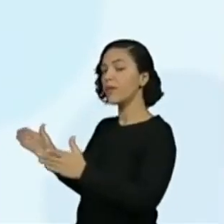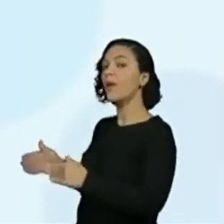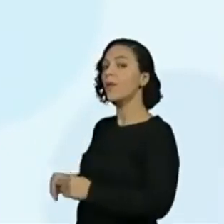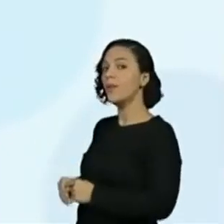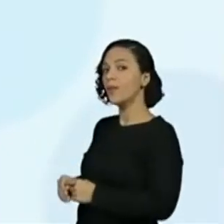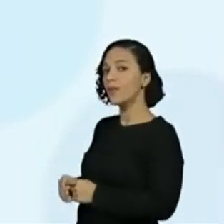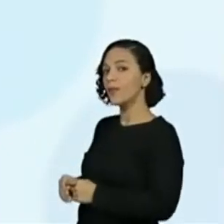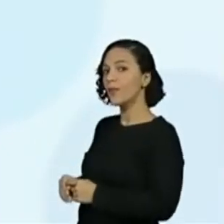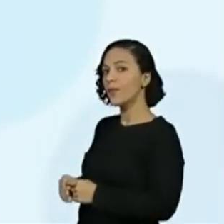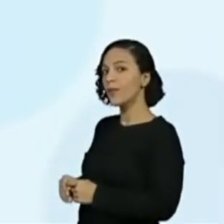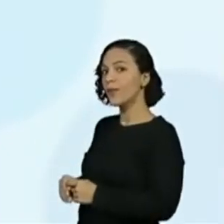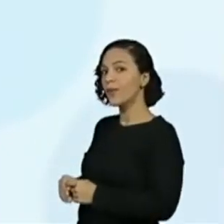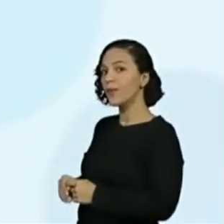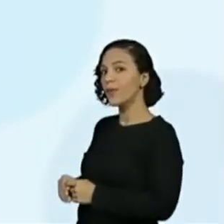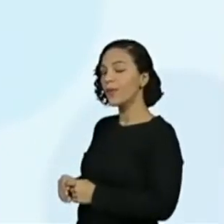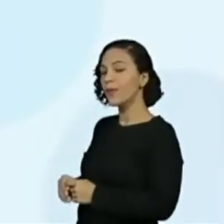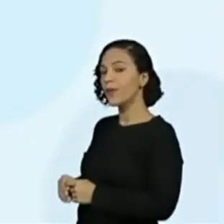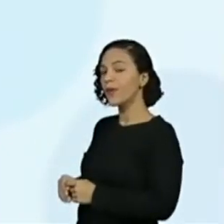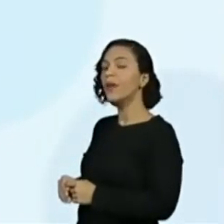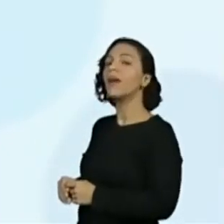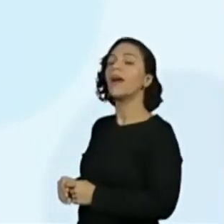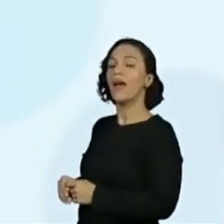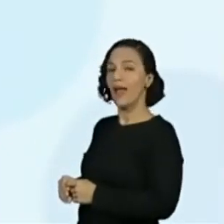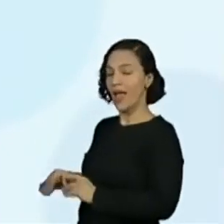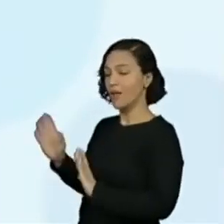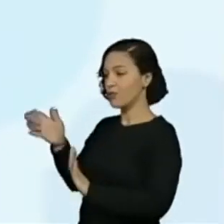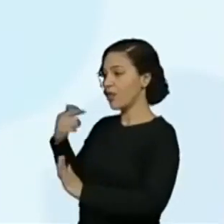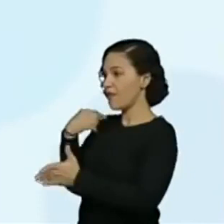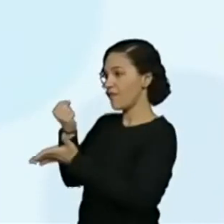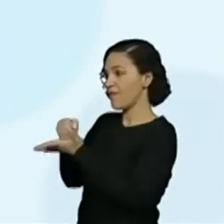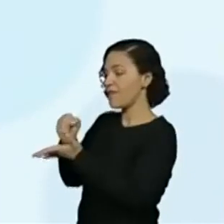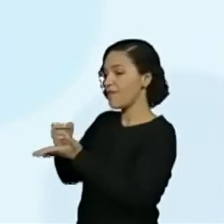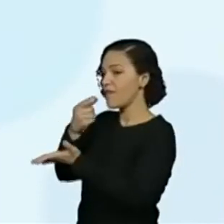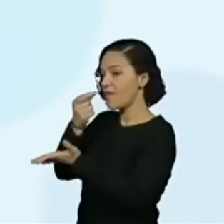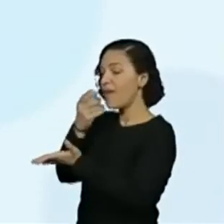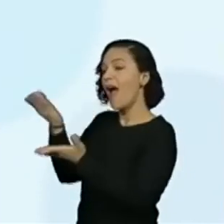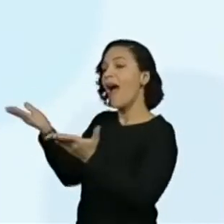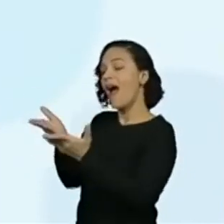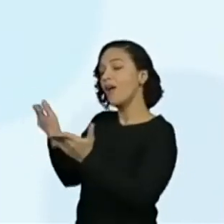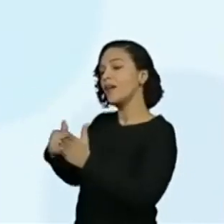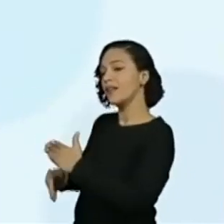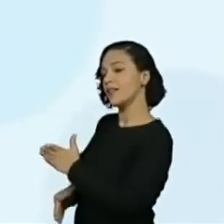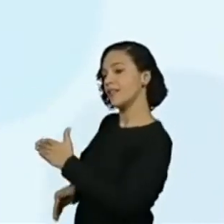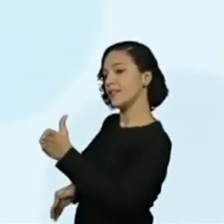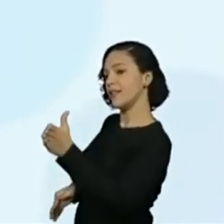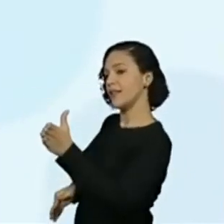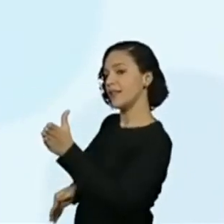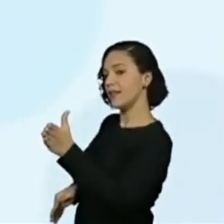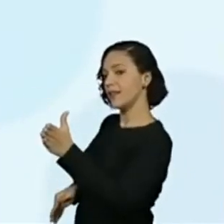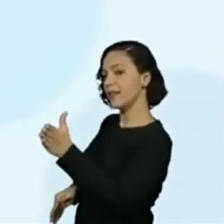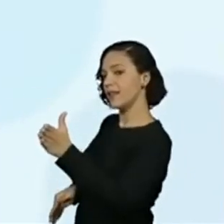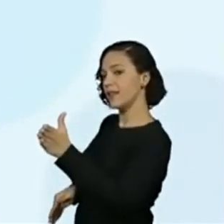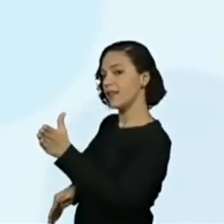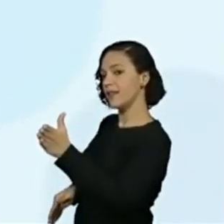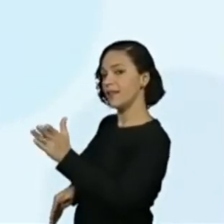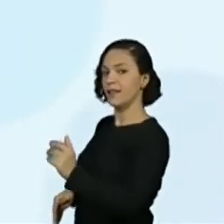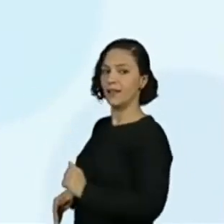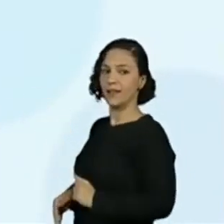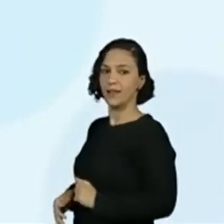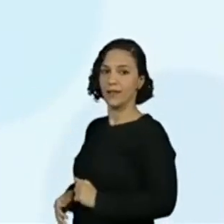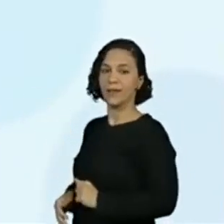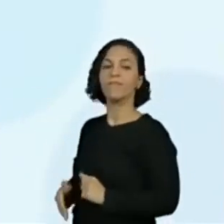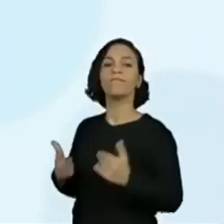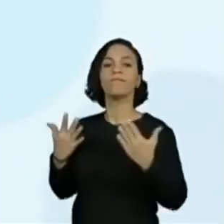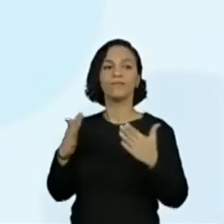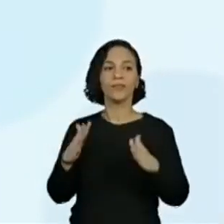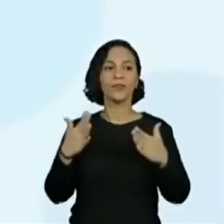lá, Valentina. Cheguei na farmácia, viro à esquerda. E olha que bonitinho, muito isso mesmo. Muito bem, olha